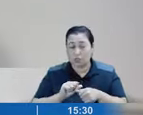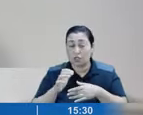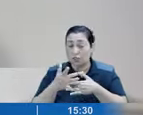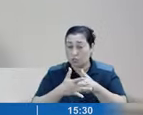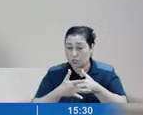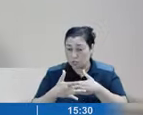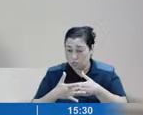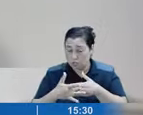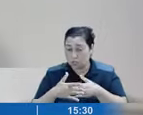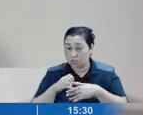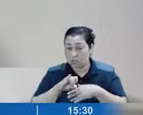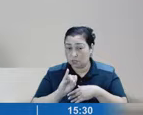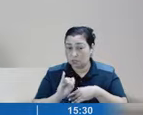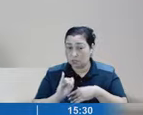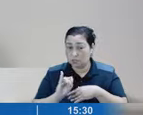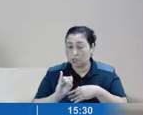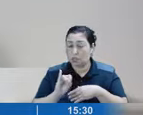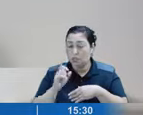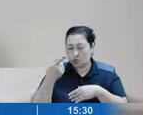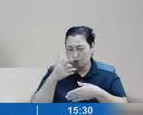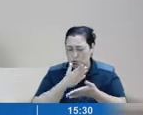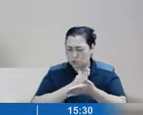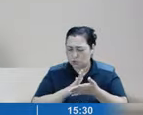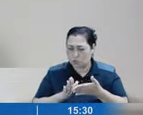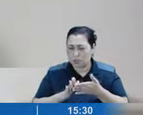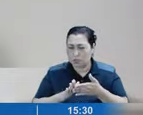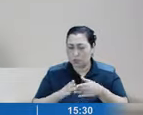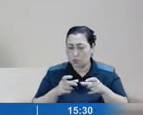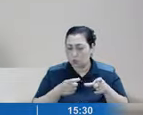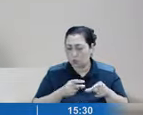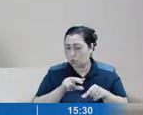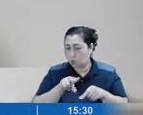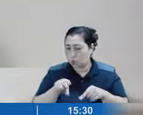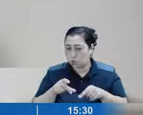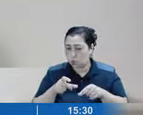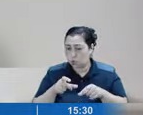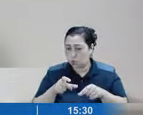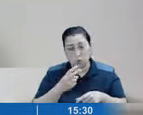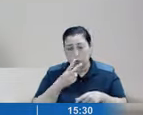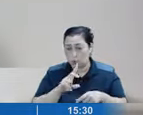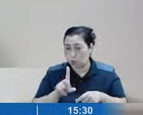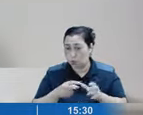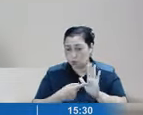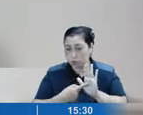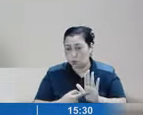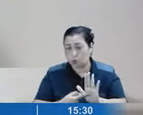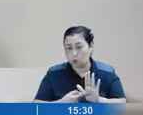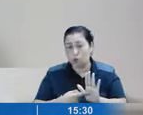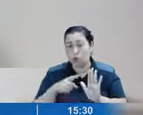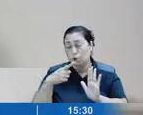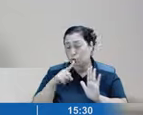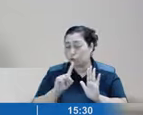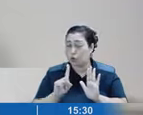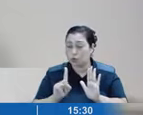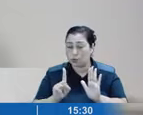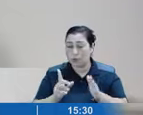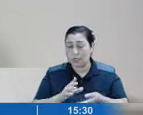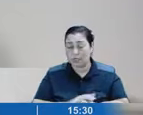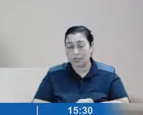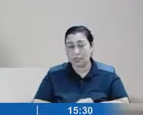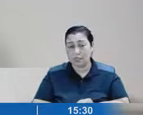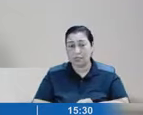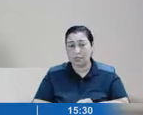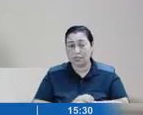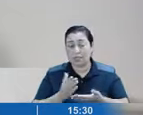Então, assim, se o pólipo foi bem retirado, no mesmo lugar, não deve aparecer mais, mas aparece em outros, né?